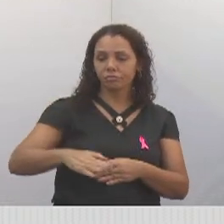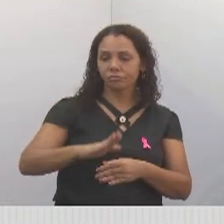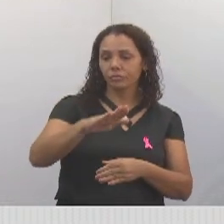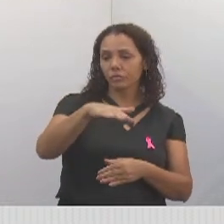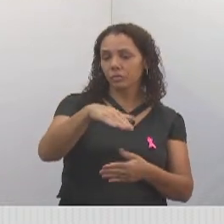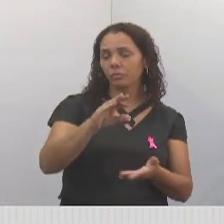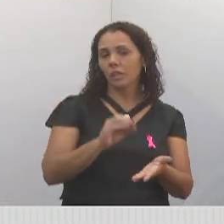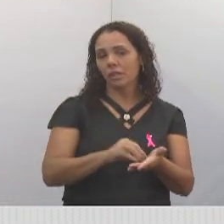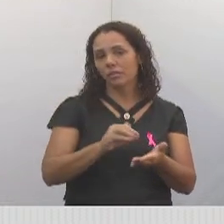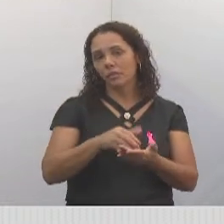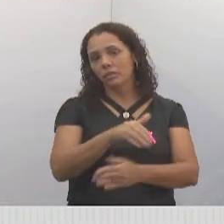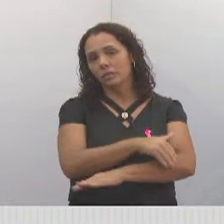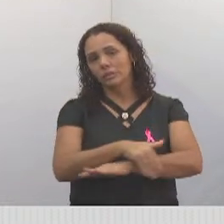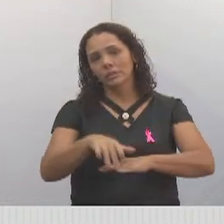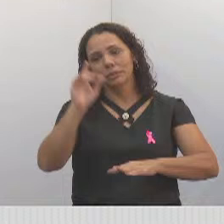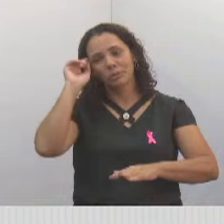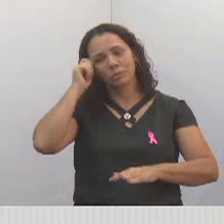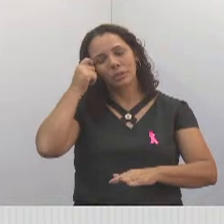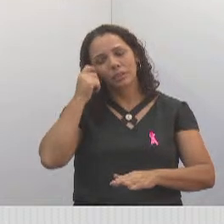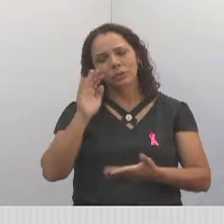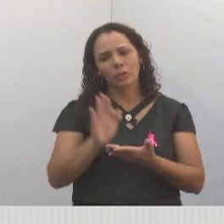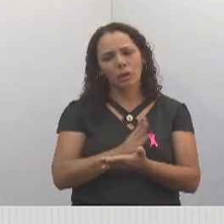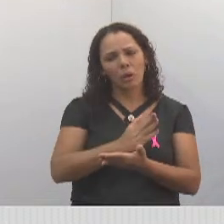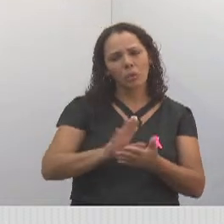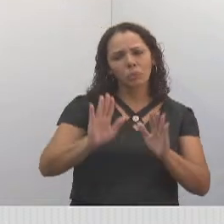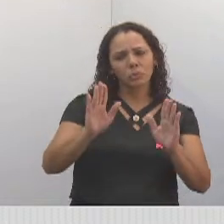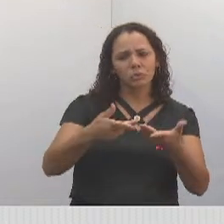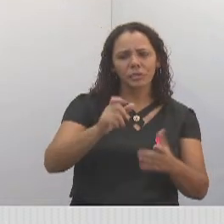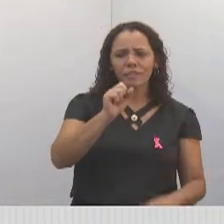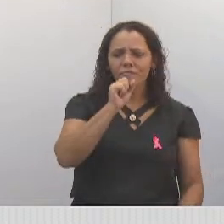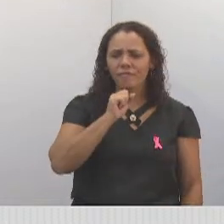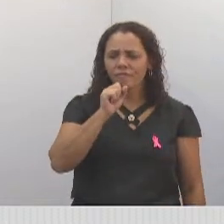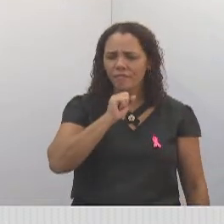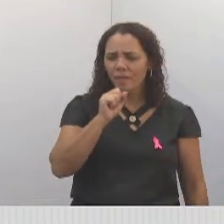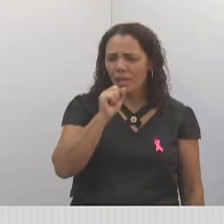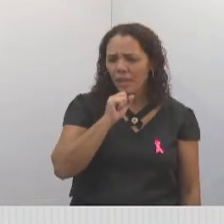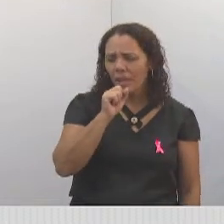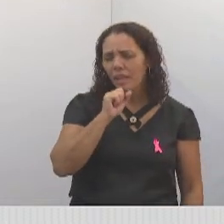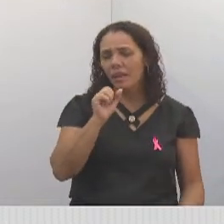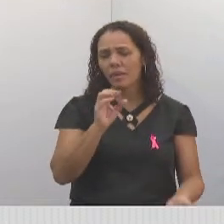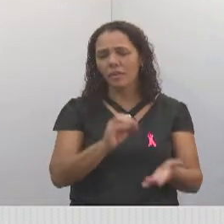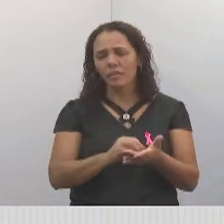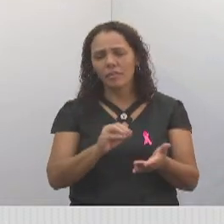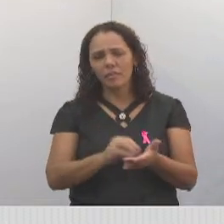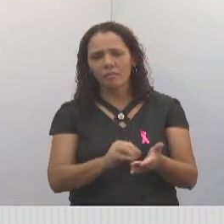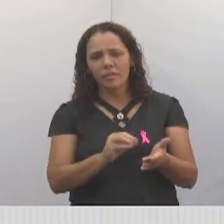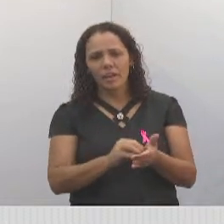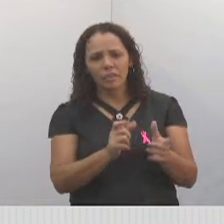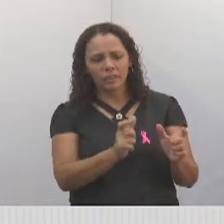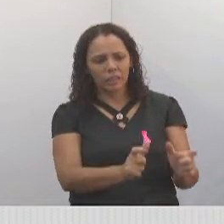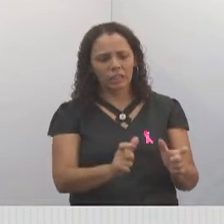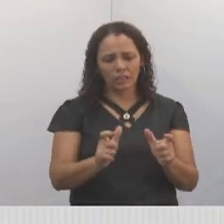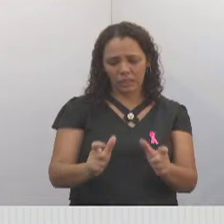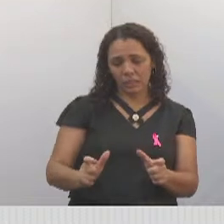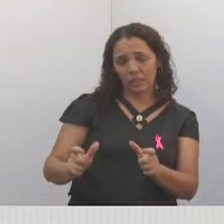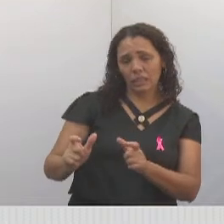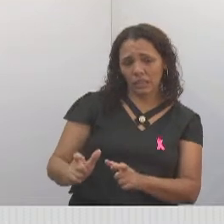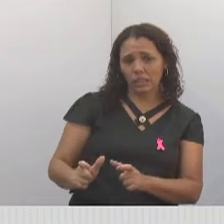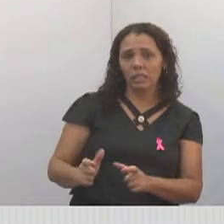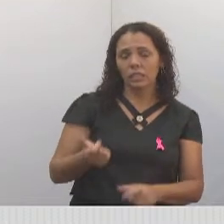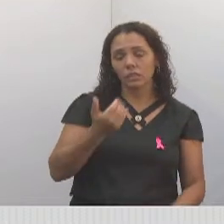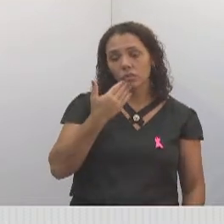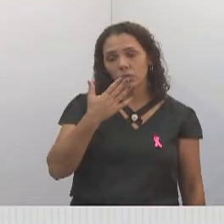asfalto, tem curvas que o asfalto está muito antigo, está muito velho, faltando alguns pedaços. Então a gente pede para